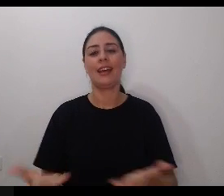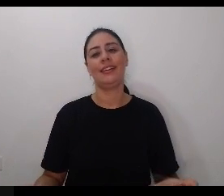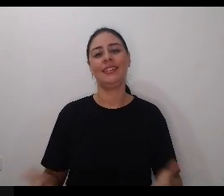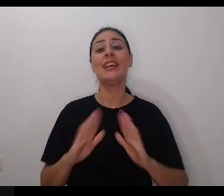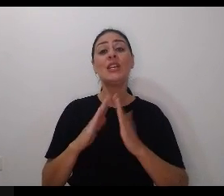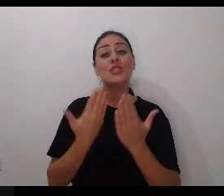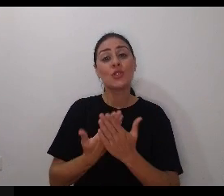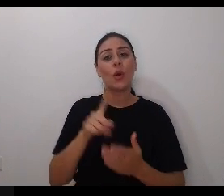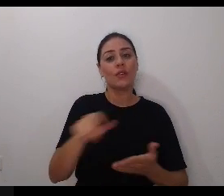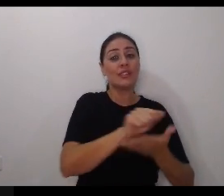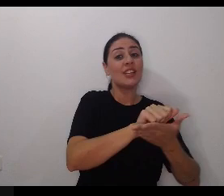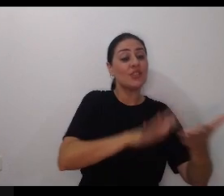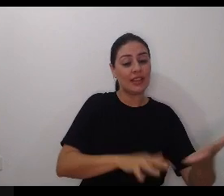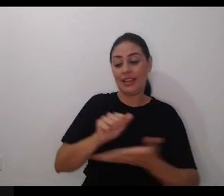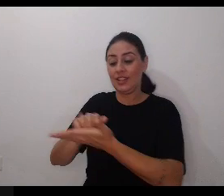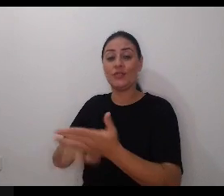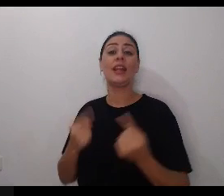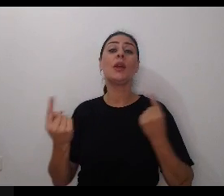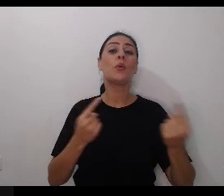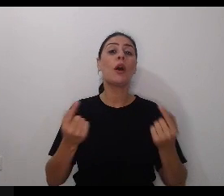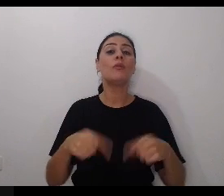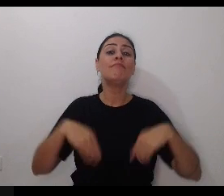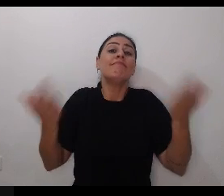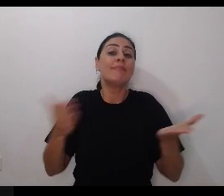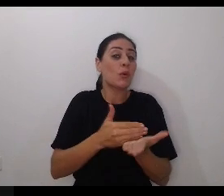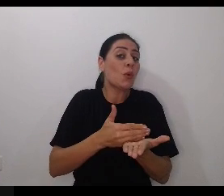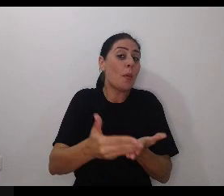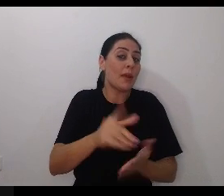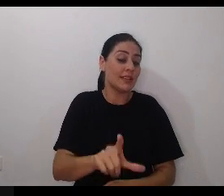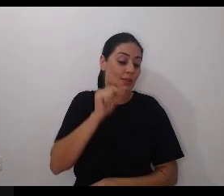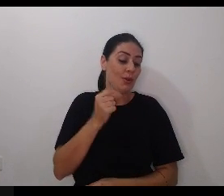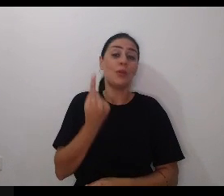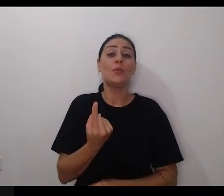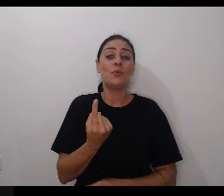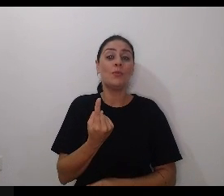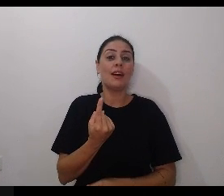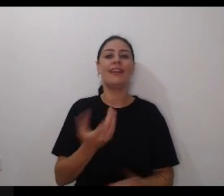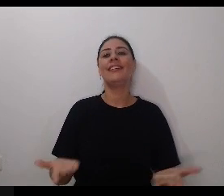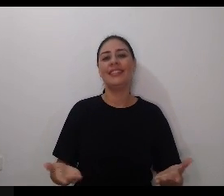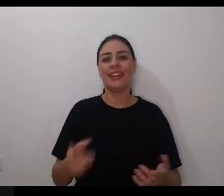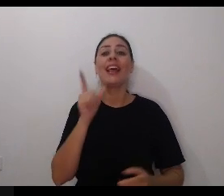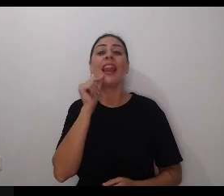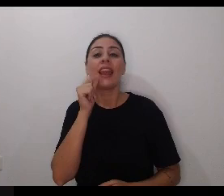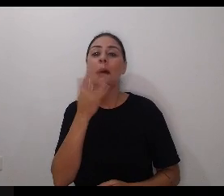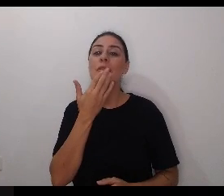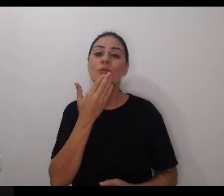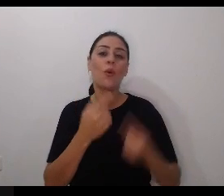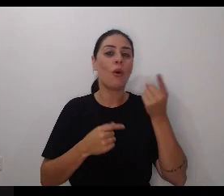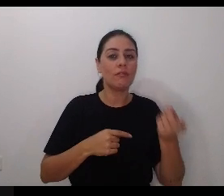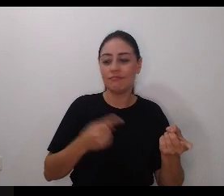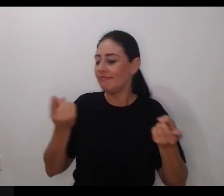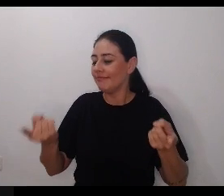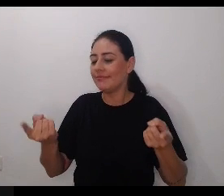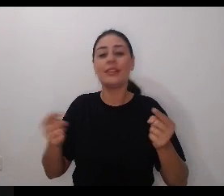fazer a atividade da escola? Você quer começar por essa atividade ou por essa? Você quer usar esse lápis ou esse? Qual